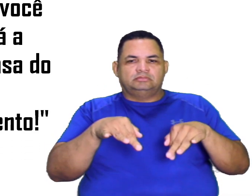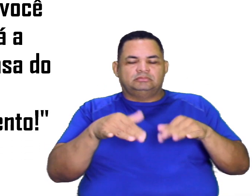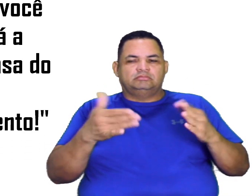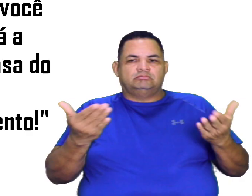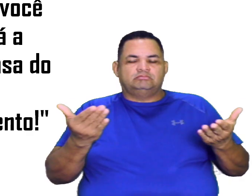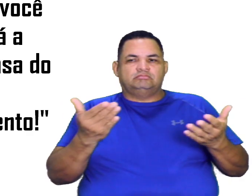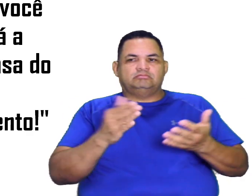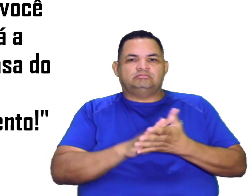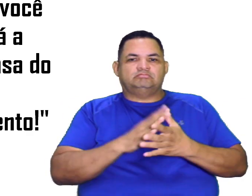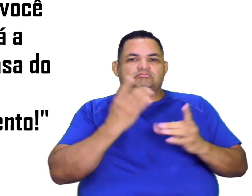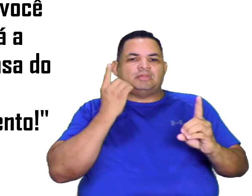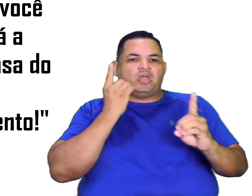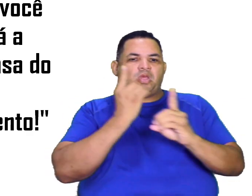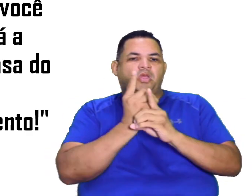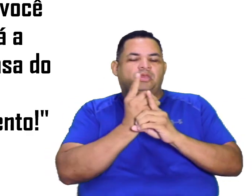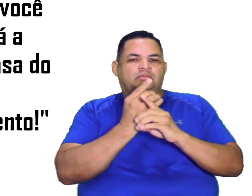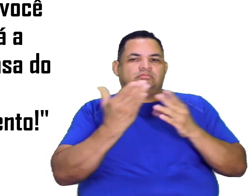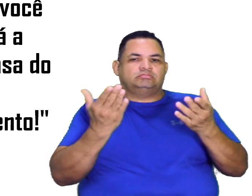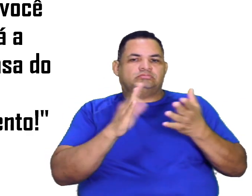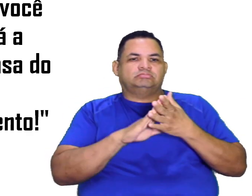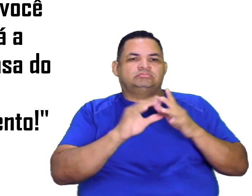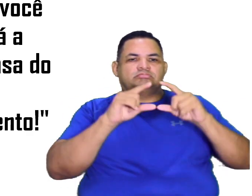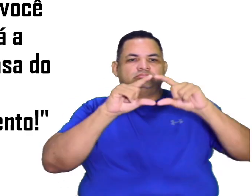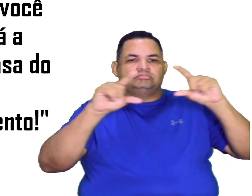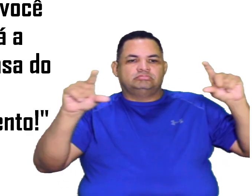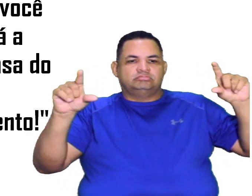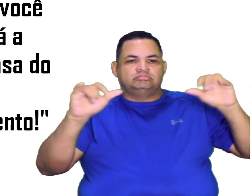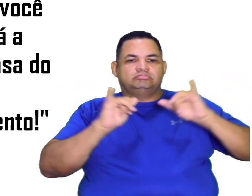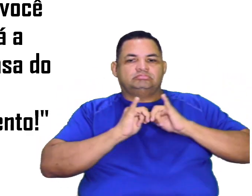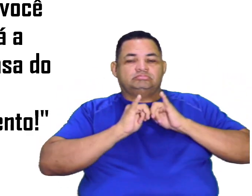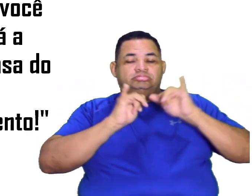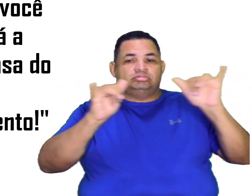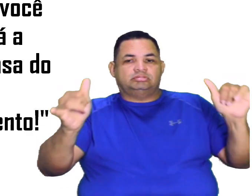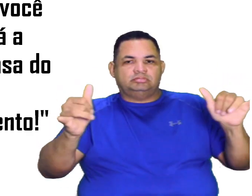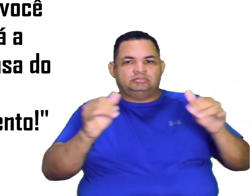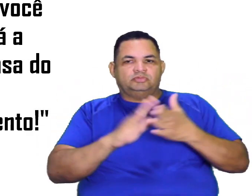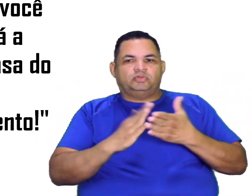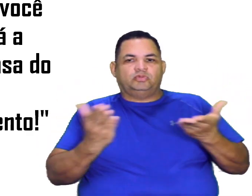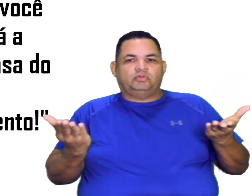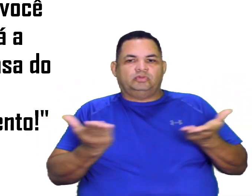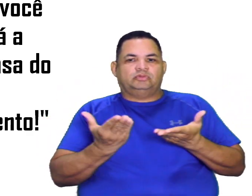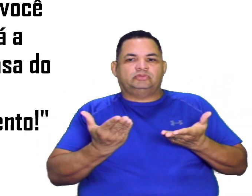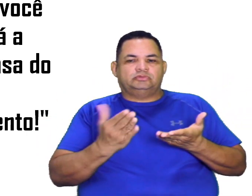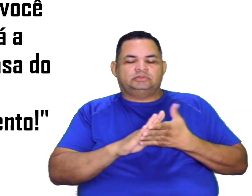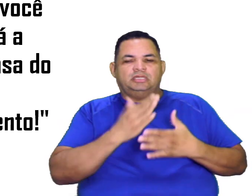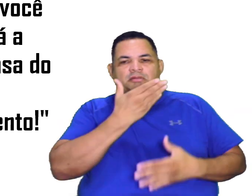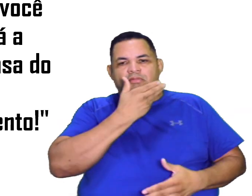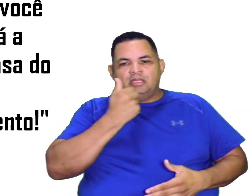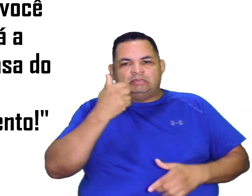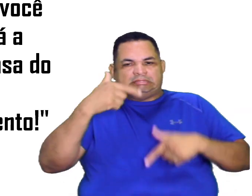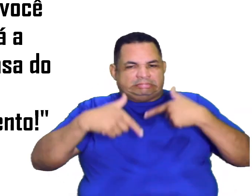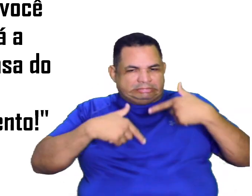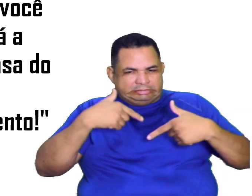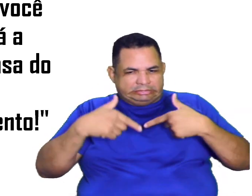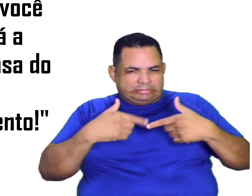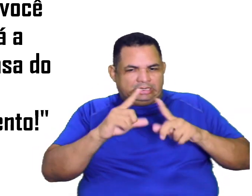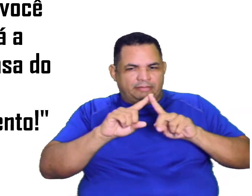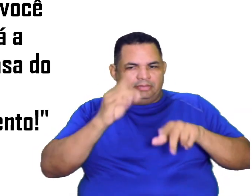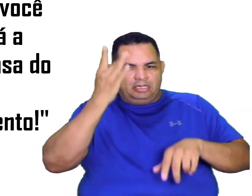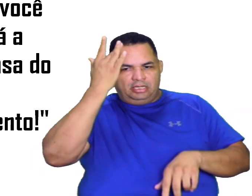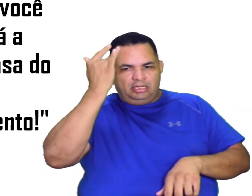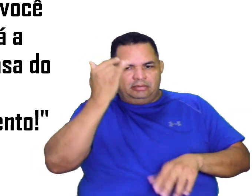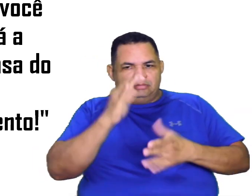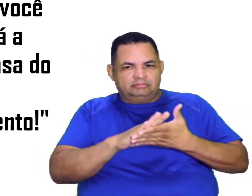últimos, encontros, deixo uma mensagem para você que diz o seguinte: hoje é o dia de dar o seu melhor. Amanhã você